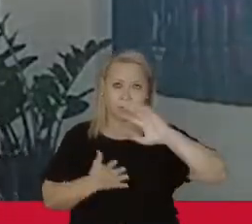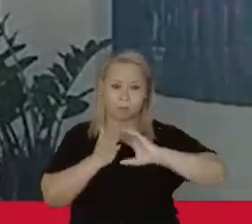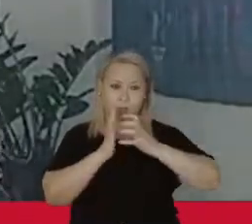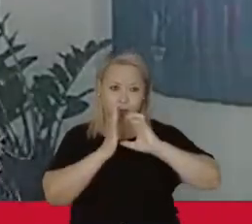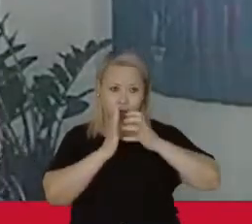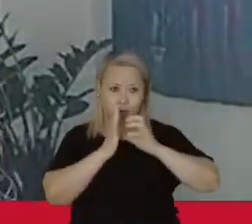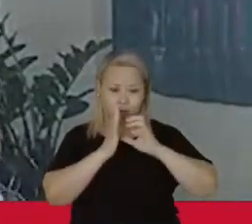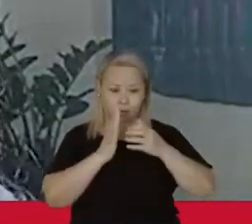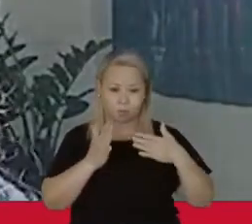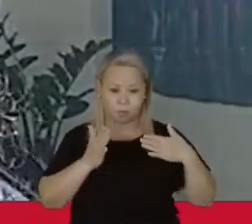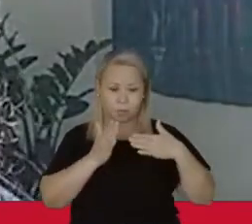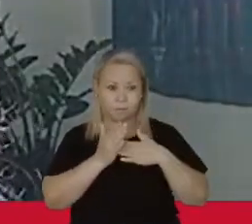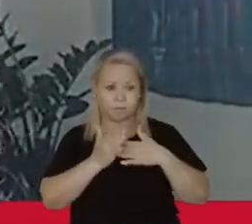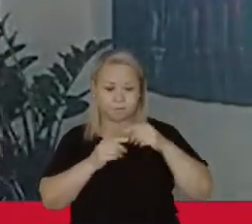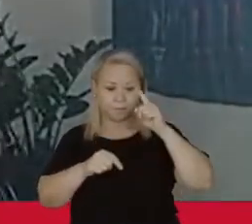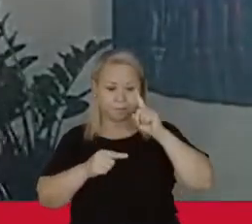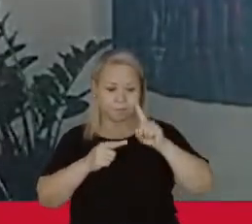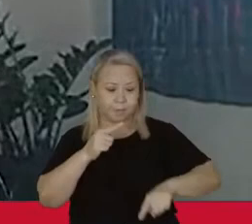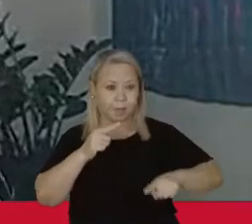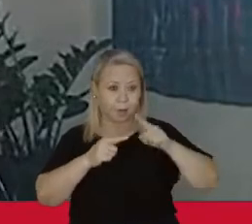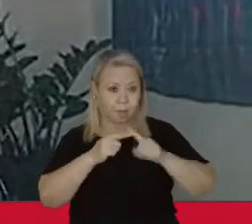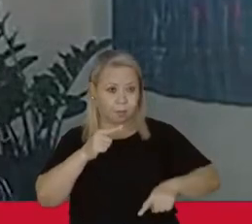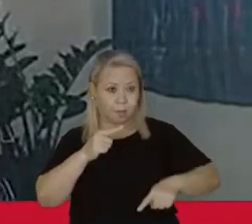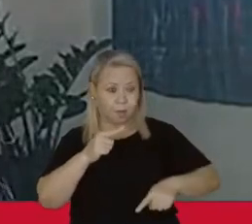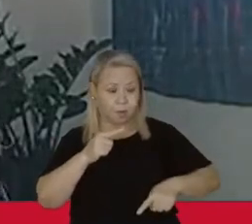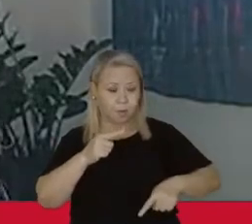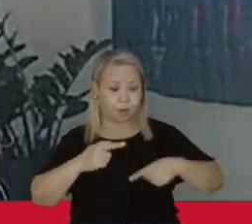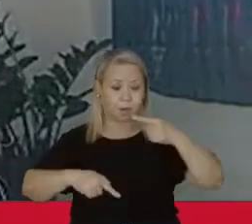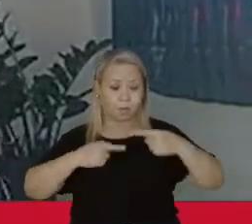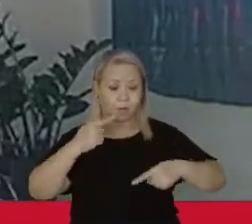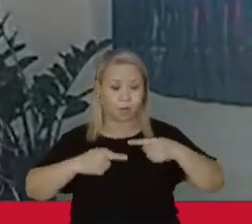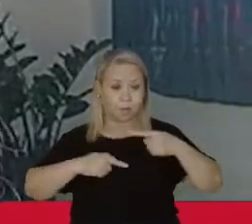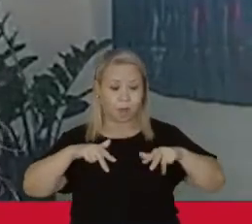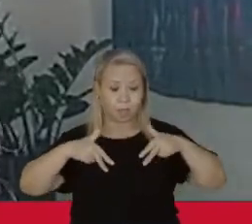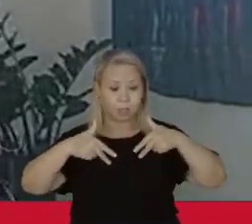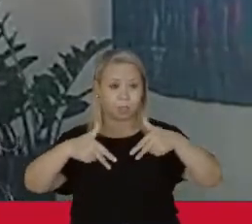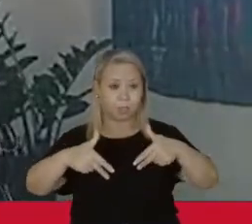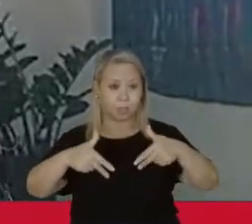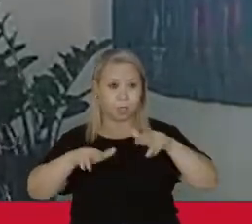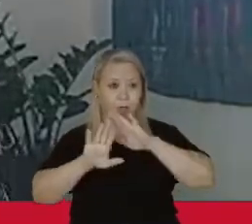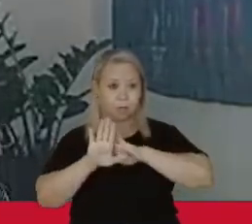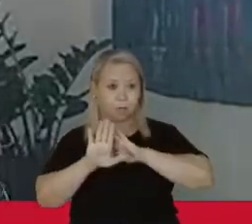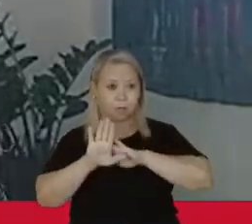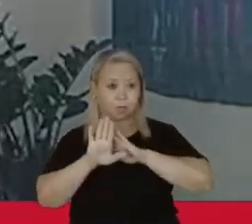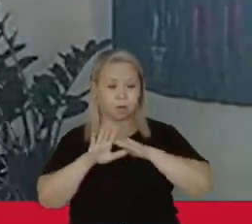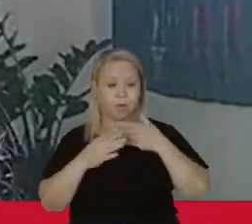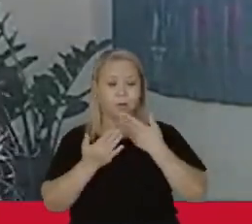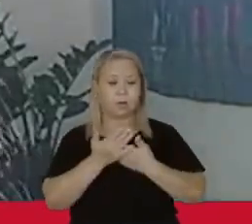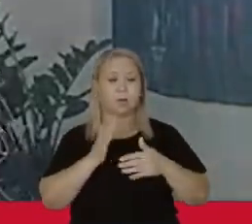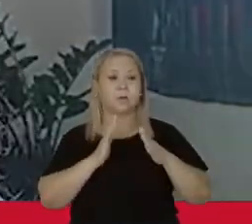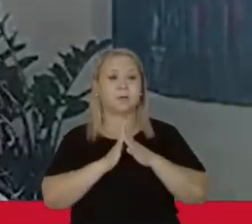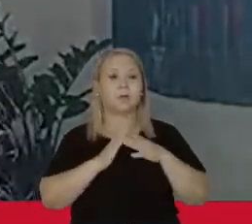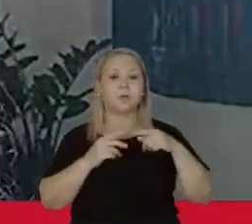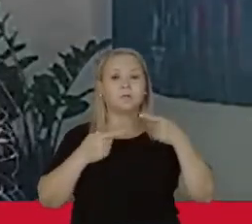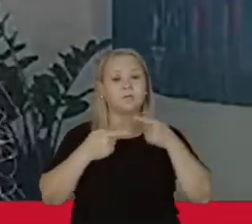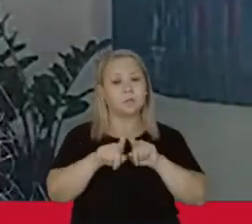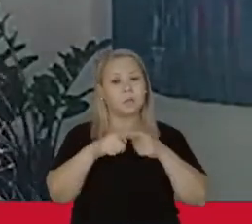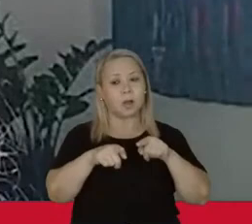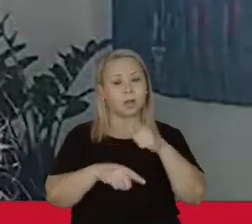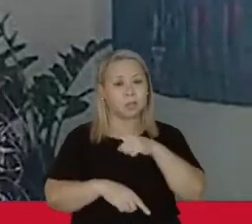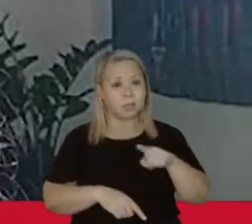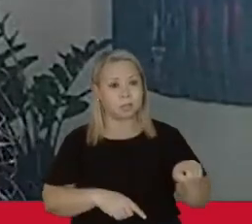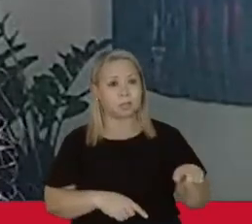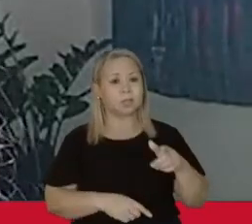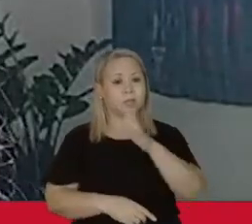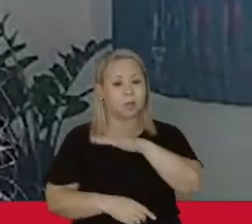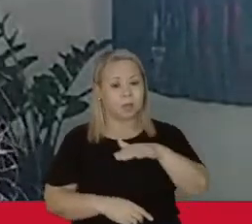debate de gênero e sexualidade nas escolas, além de atingir as crianças e adolescentes que não seguem as normas